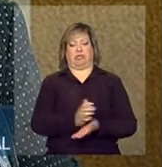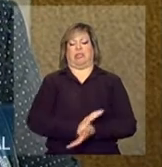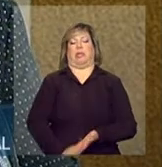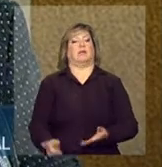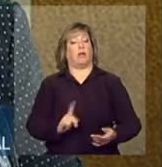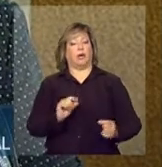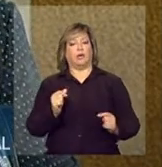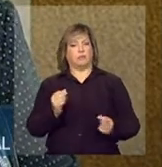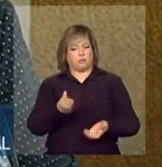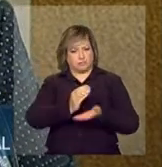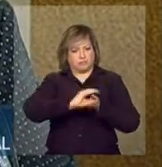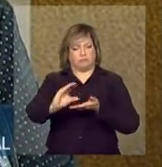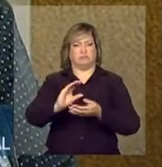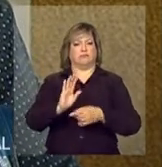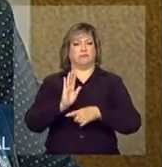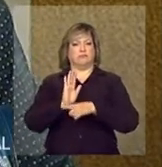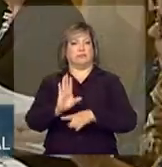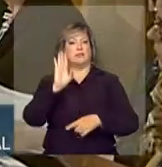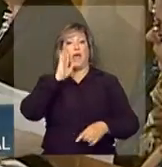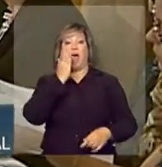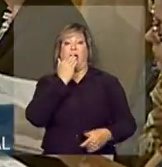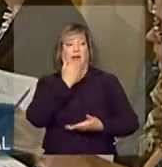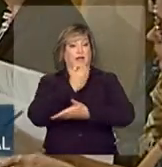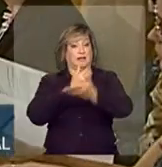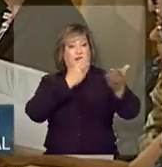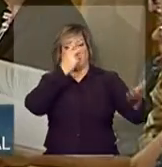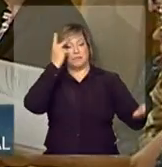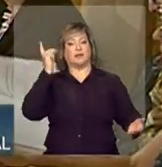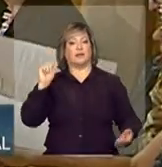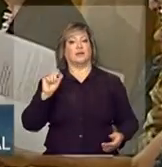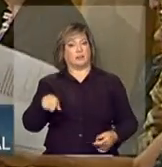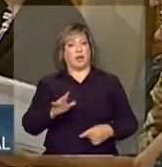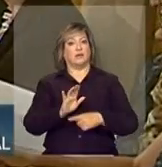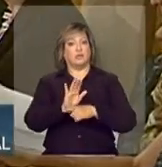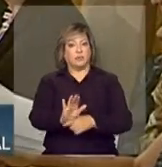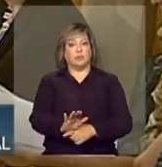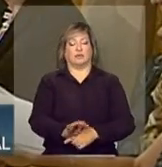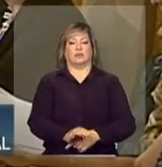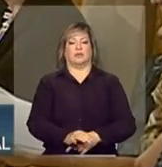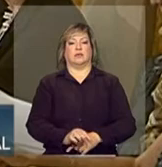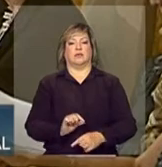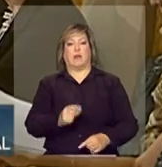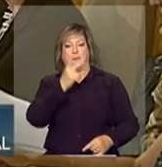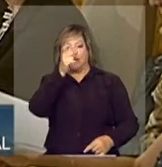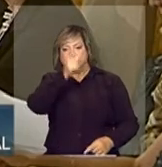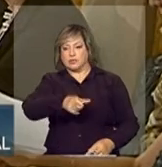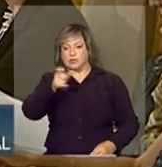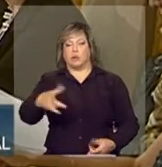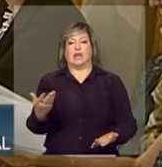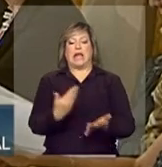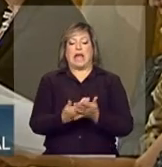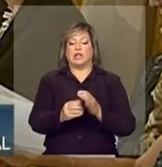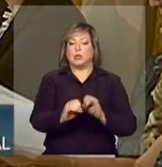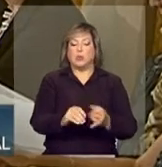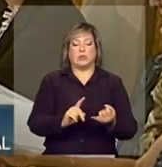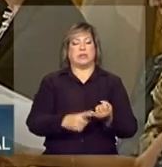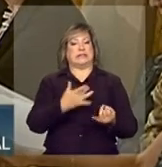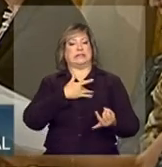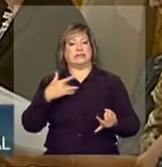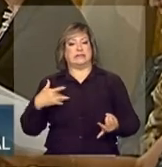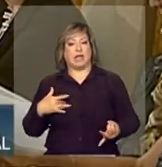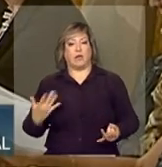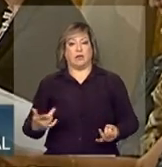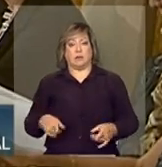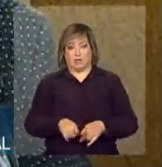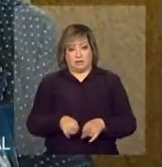é investir em alimentação das pessoas, que é investimento, como gasto com pessoal em educação, em saúde, que para